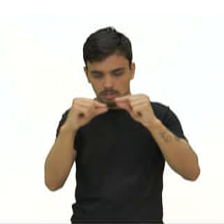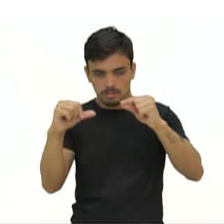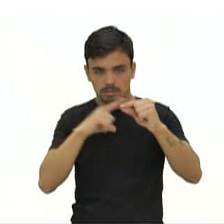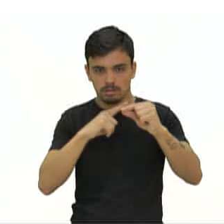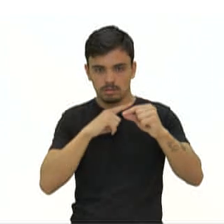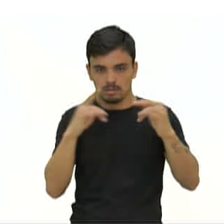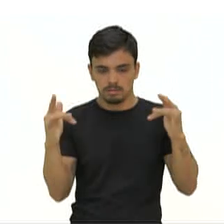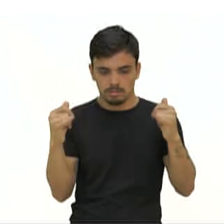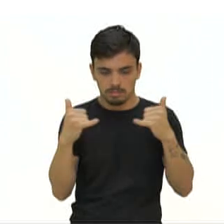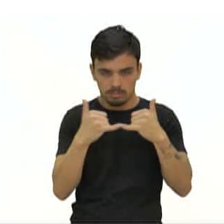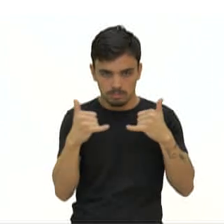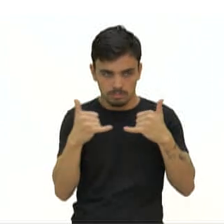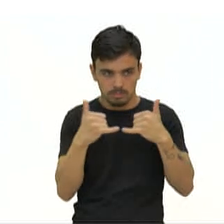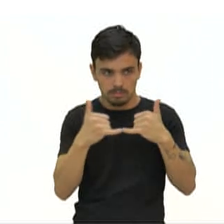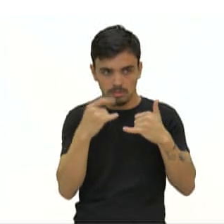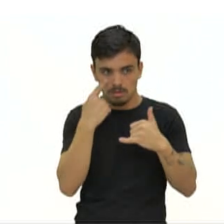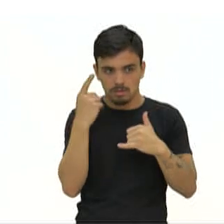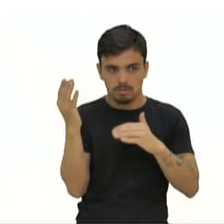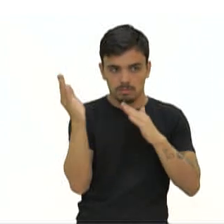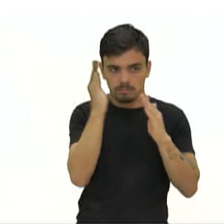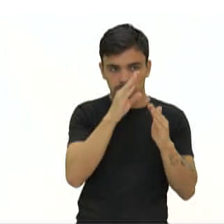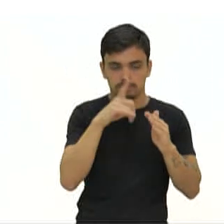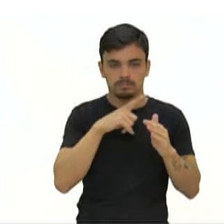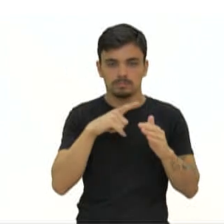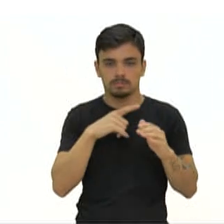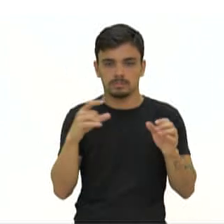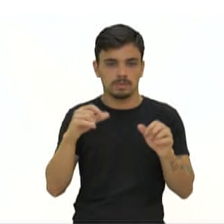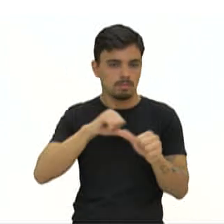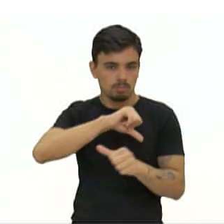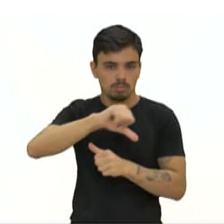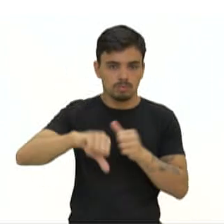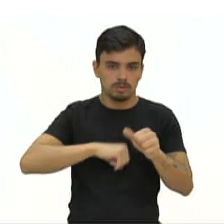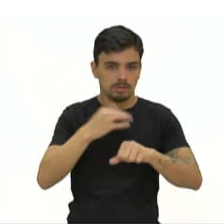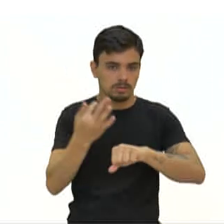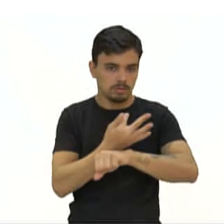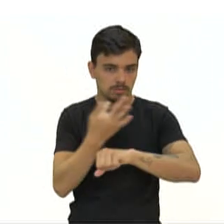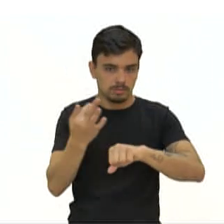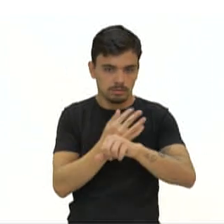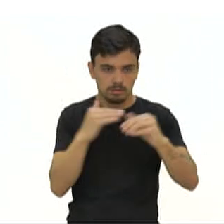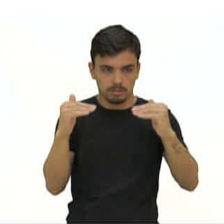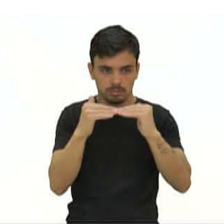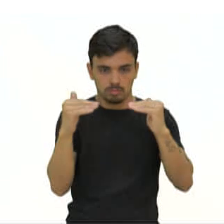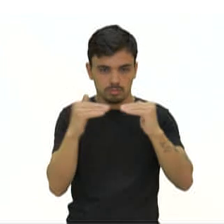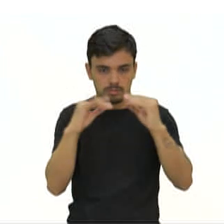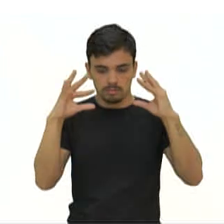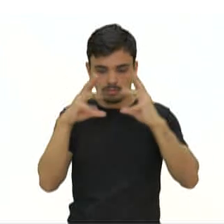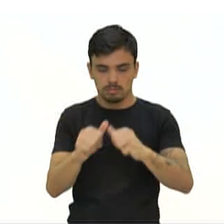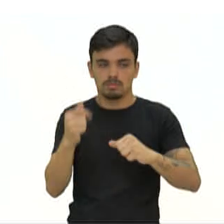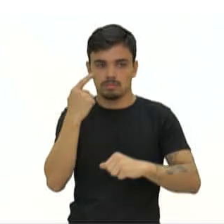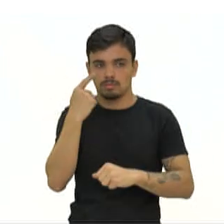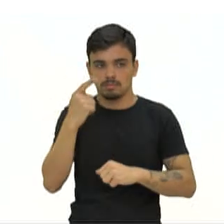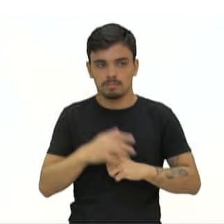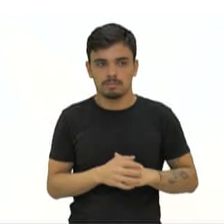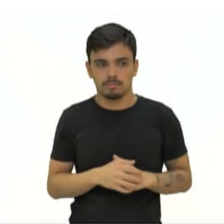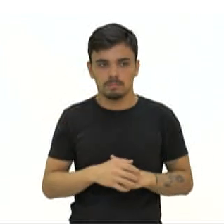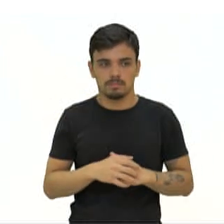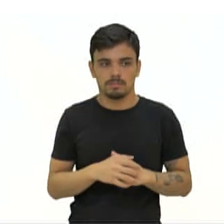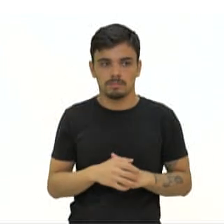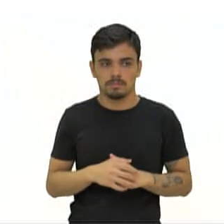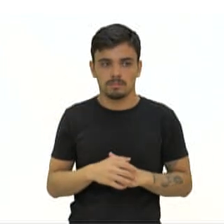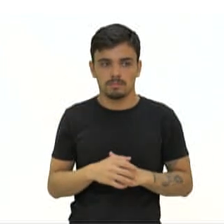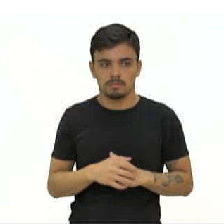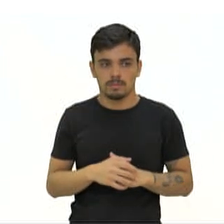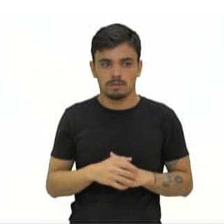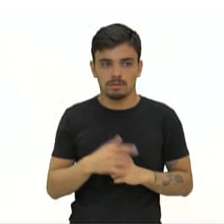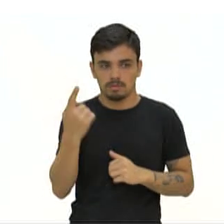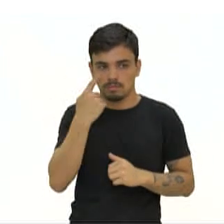circuito, figura direita, alterando a resistência total ou equivalente do mesmo. Então a pessoa toca aqui, altera o circuito equivalente que está